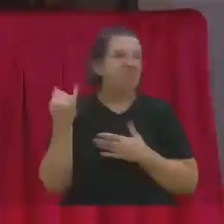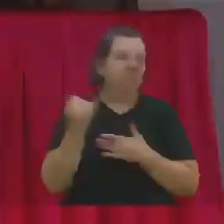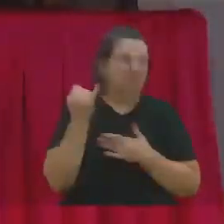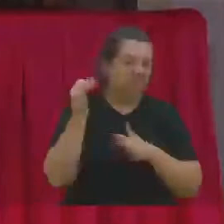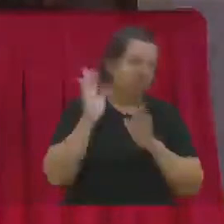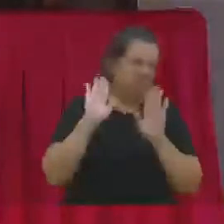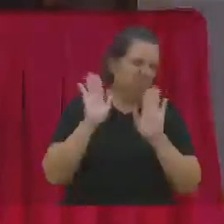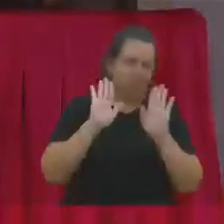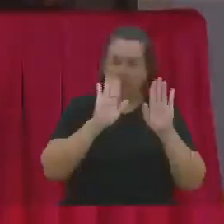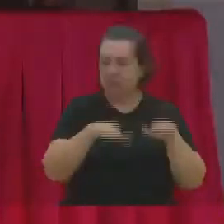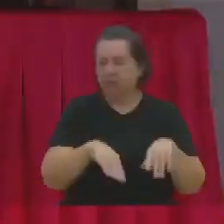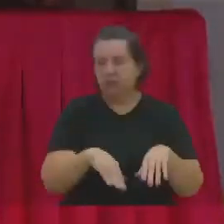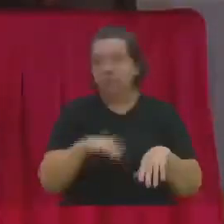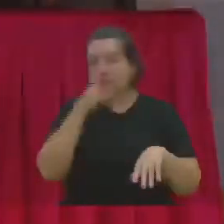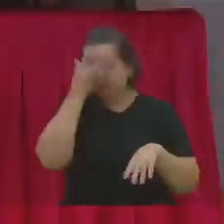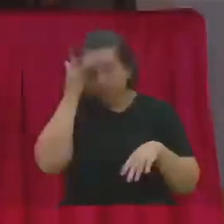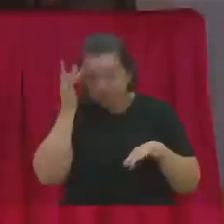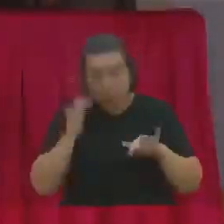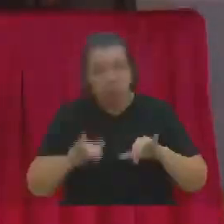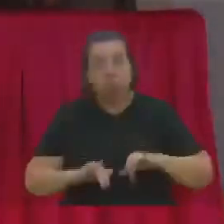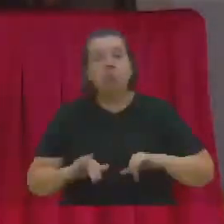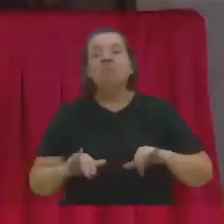importância aos que sofriam.